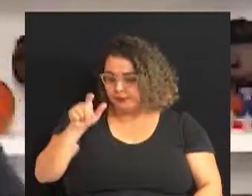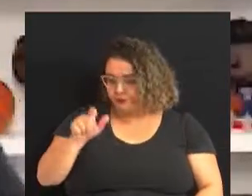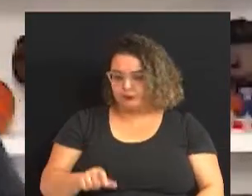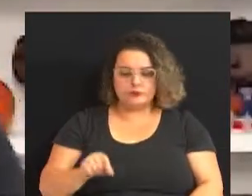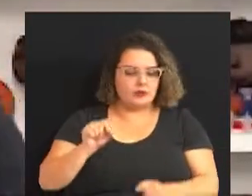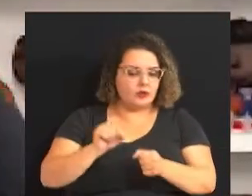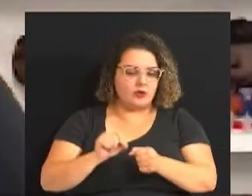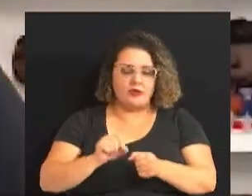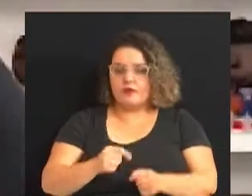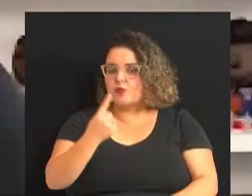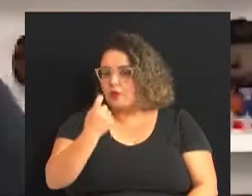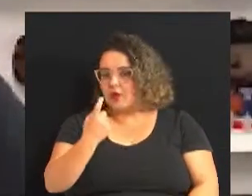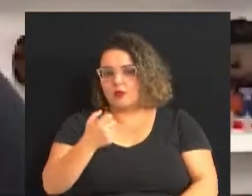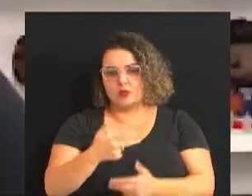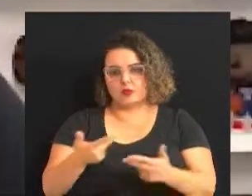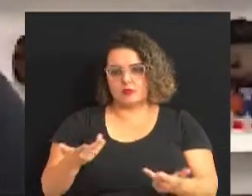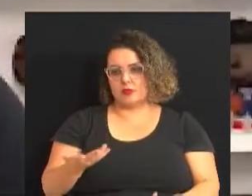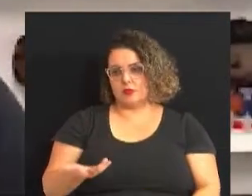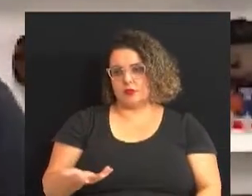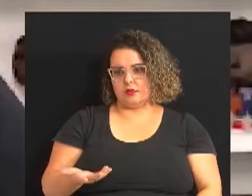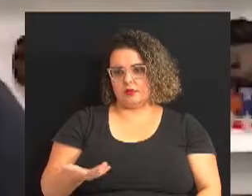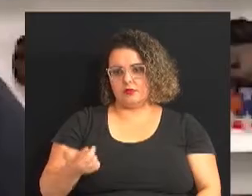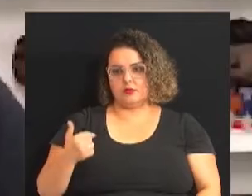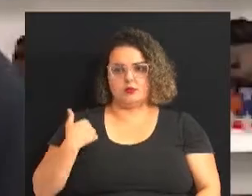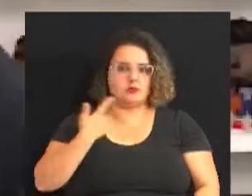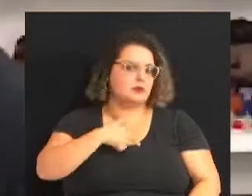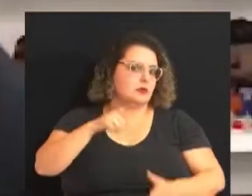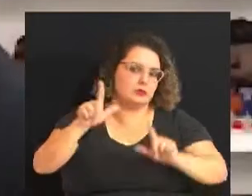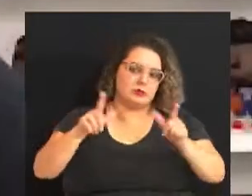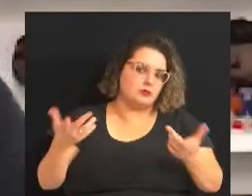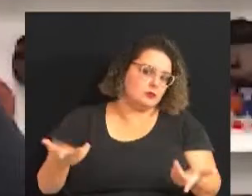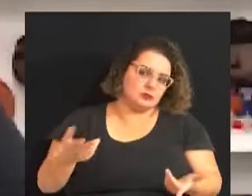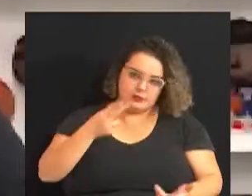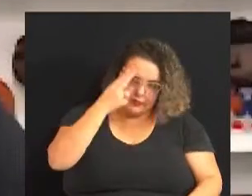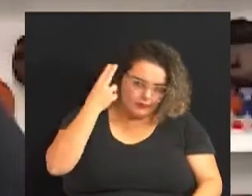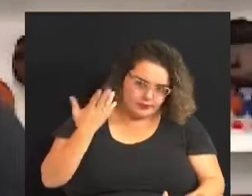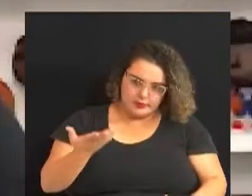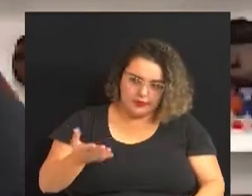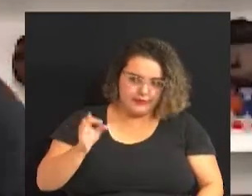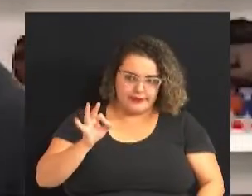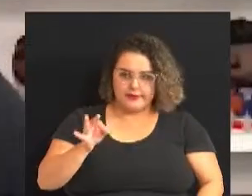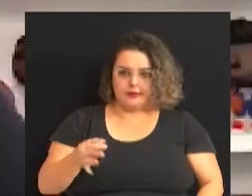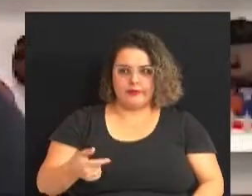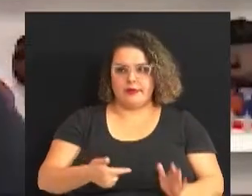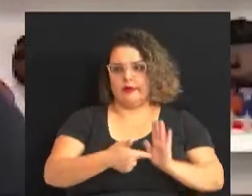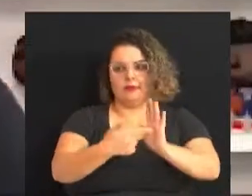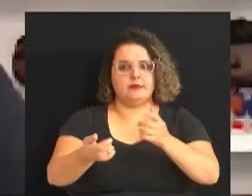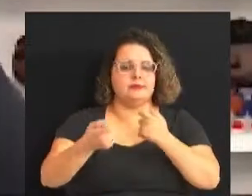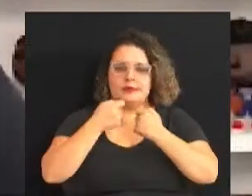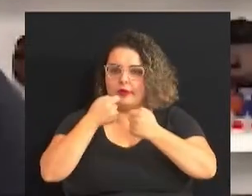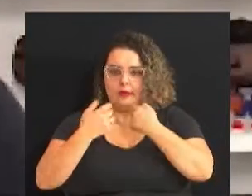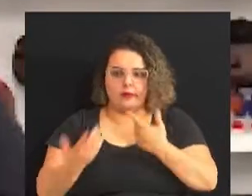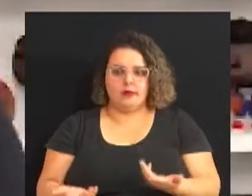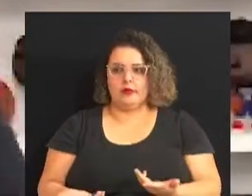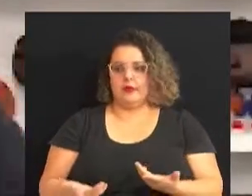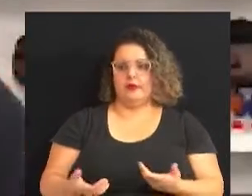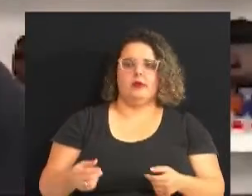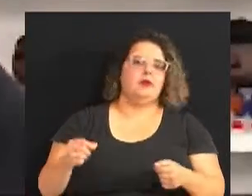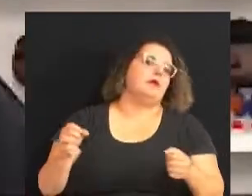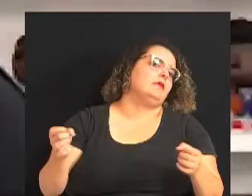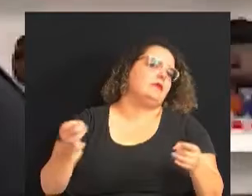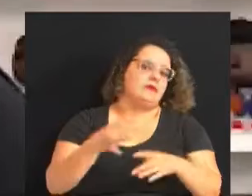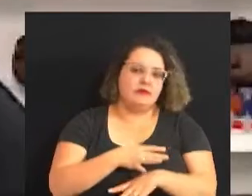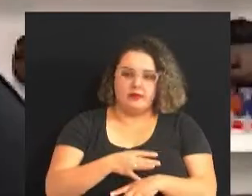coisa. Eu acho que isso serve pra gente na TV também, né, Gabriel? Tenho certeza que você deve apresentar, você é repórter, você fecha o programa,